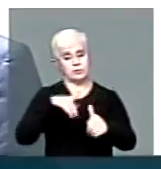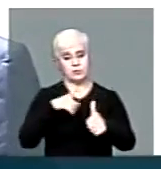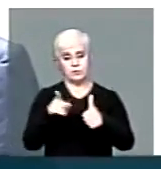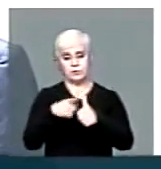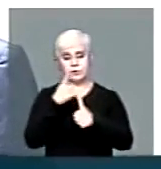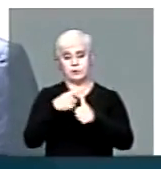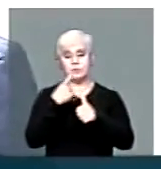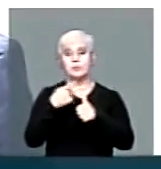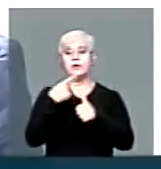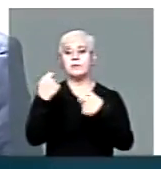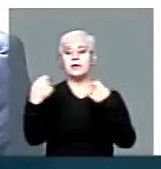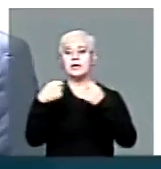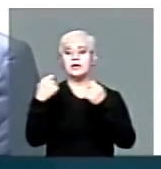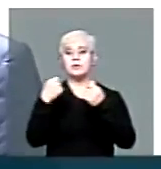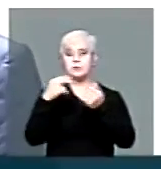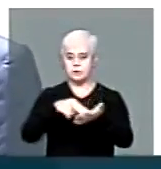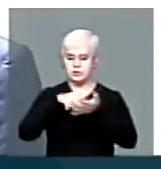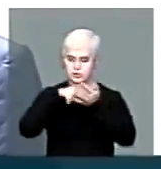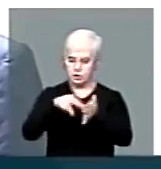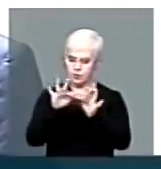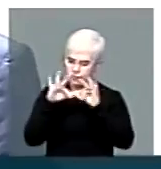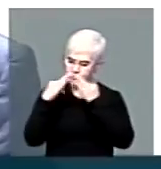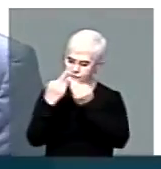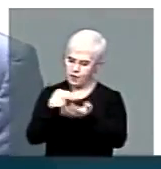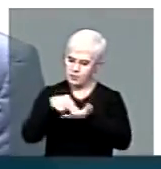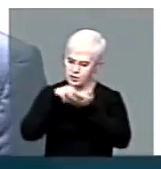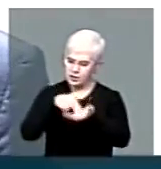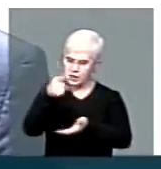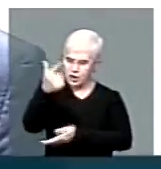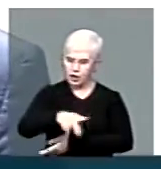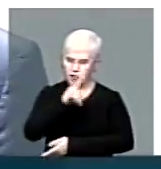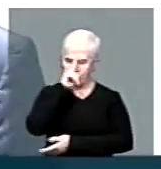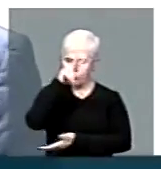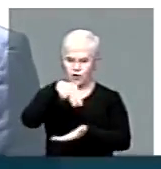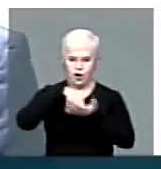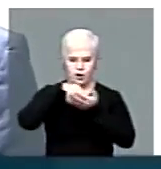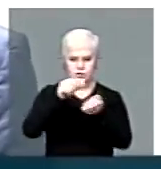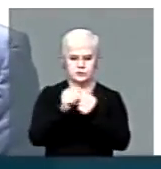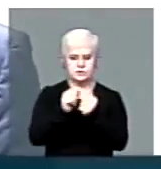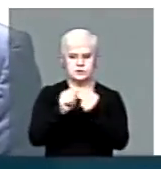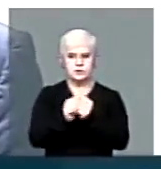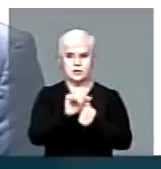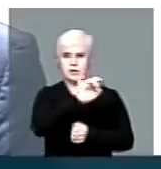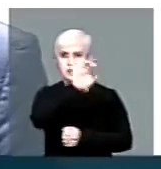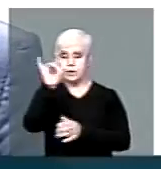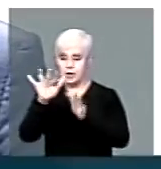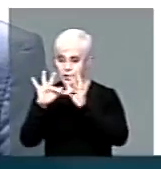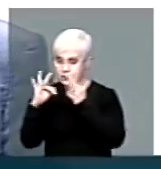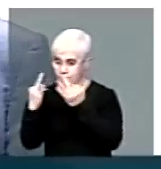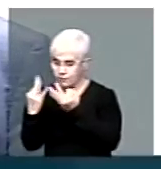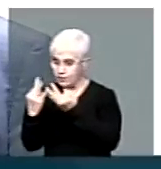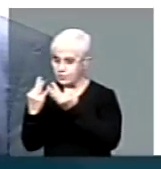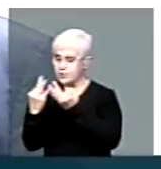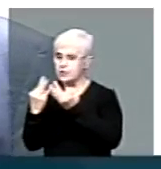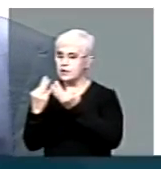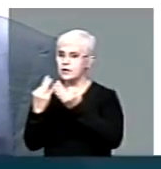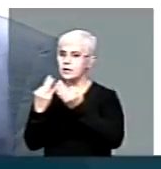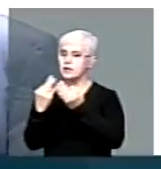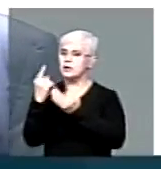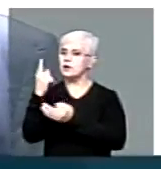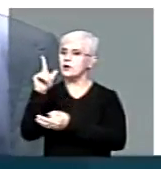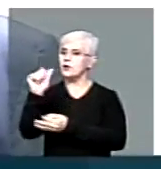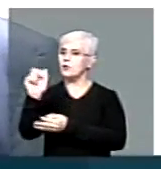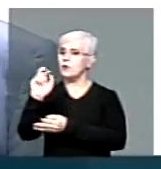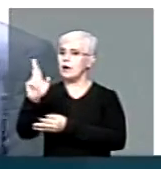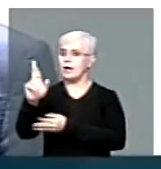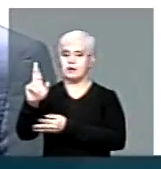reconstruir a família, edificar a família, edificar para cada família um lar, porque o lar é o abrigo sagrado da